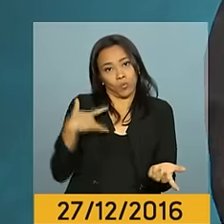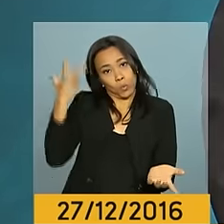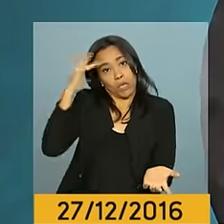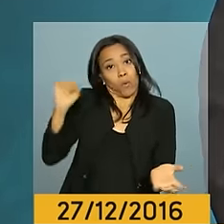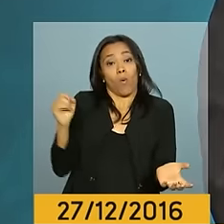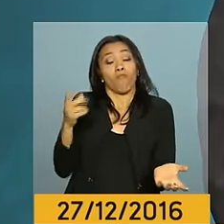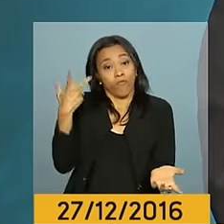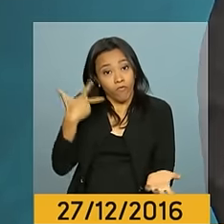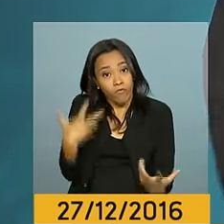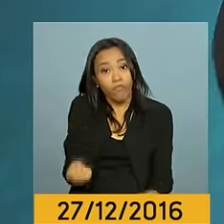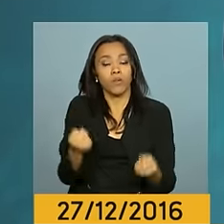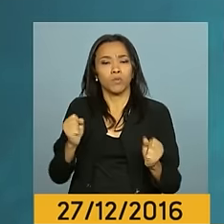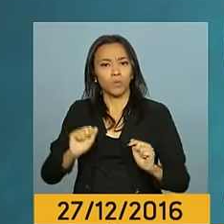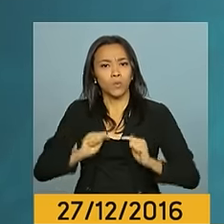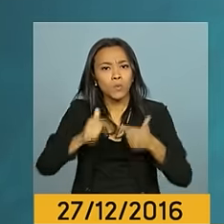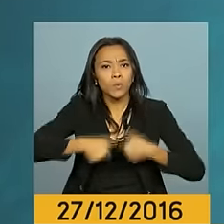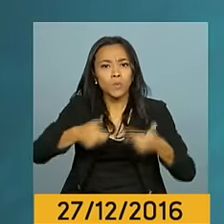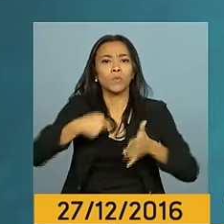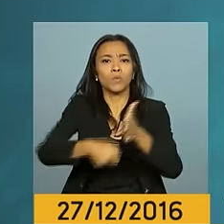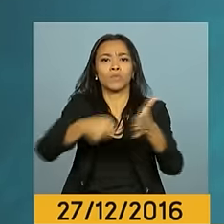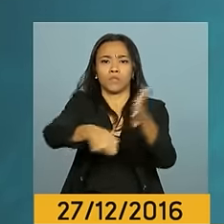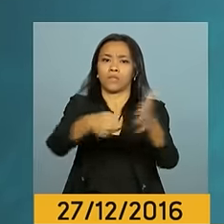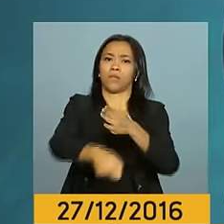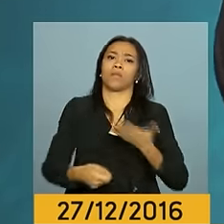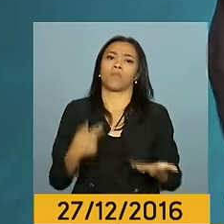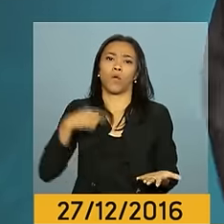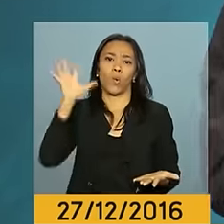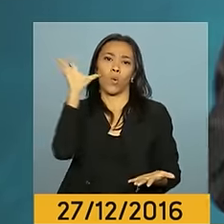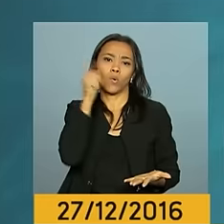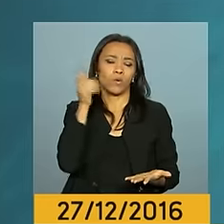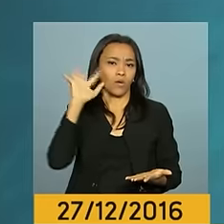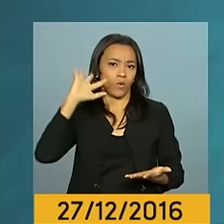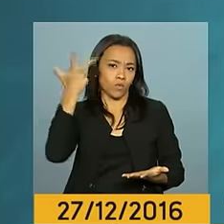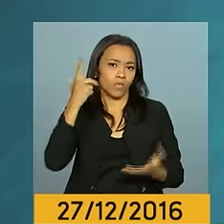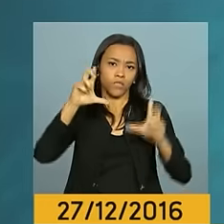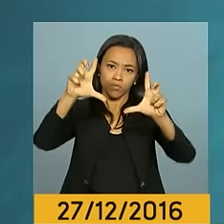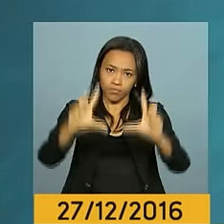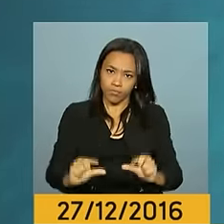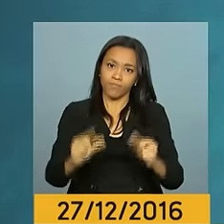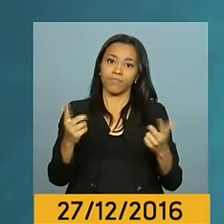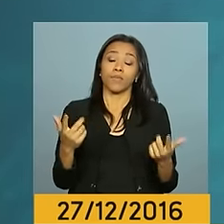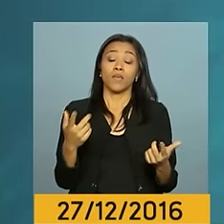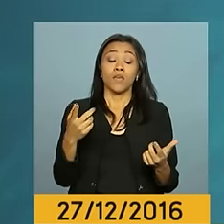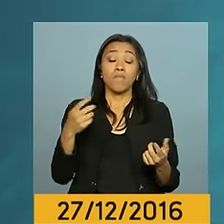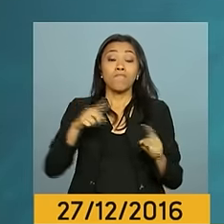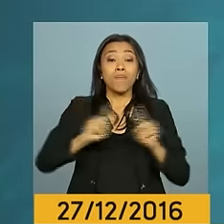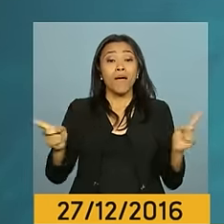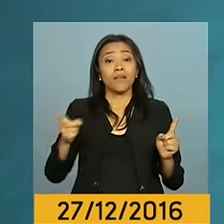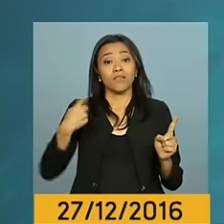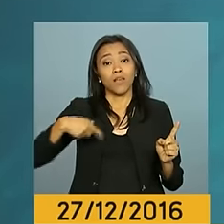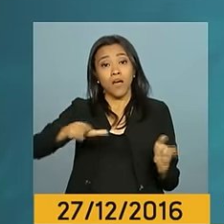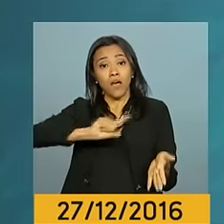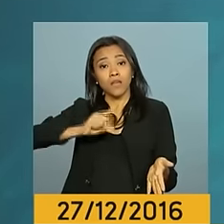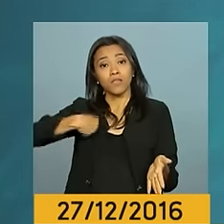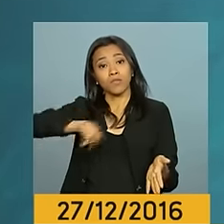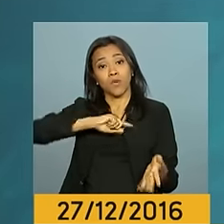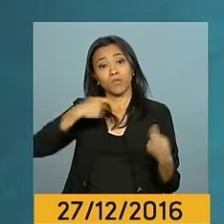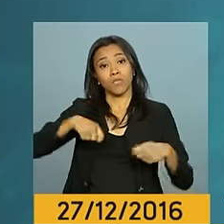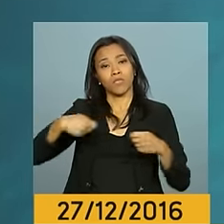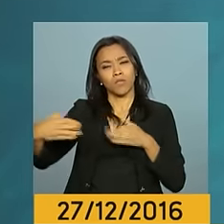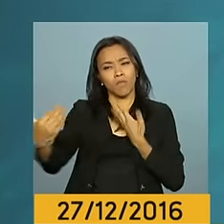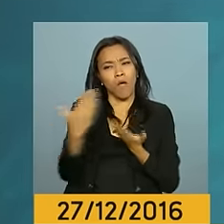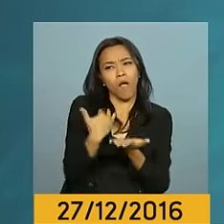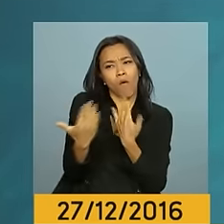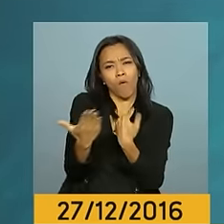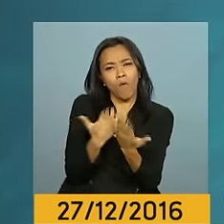temos que combatê-la e para combatê-la nós temos que ter uma interlocução muito grande com o Congresso